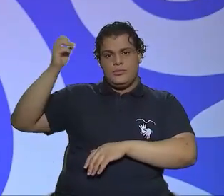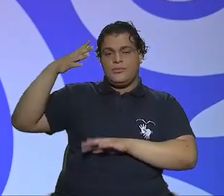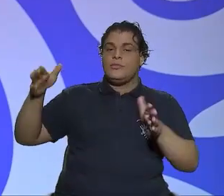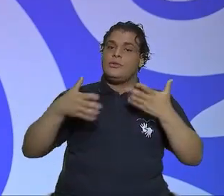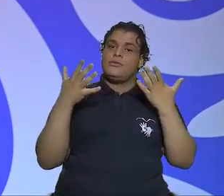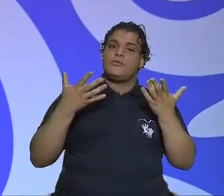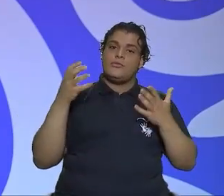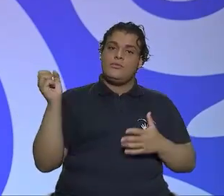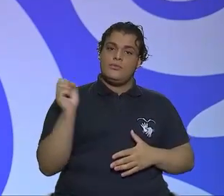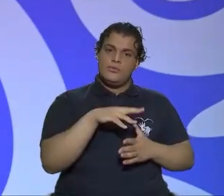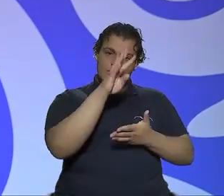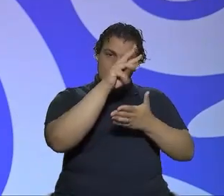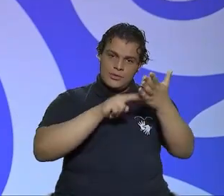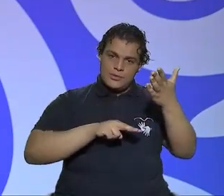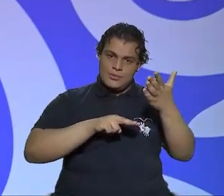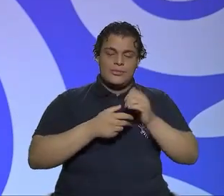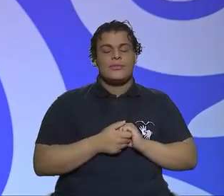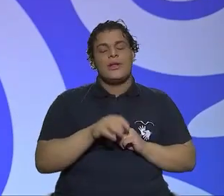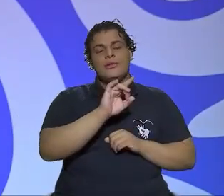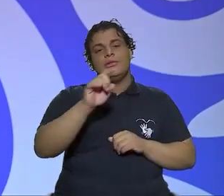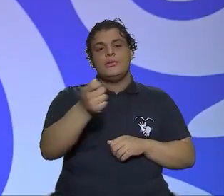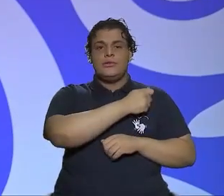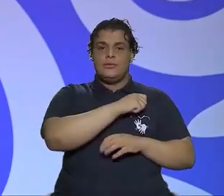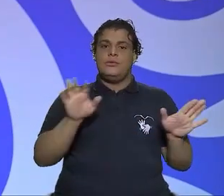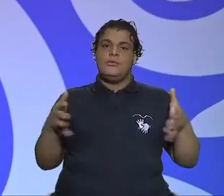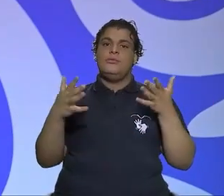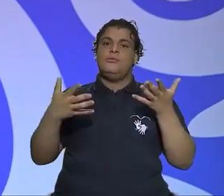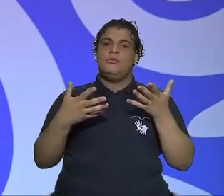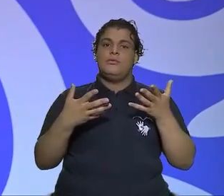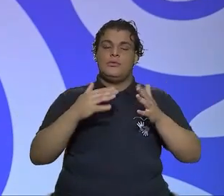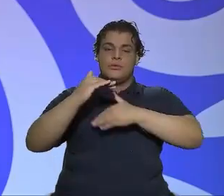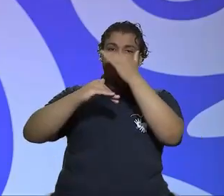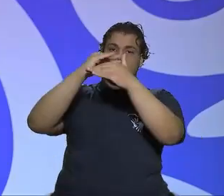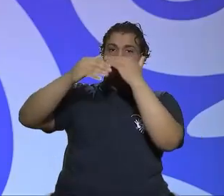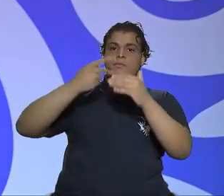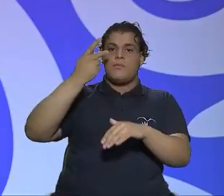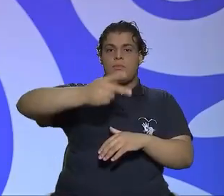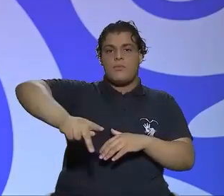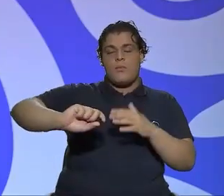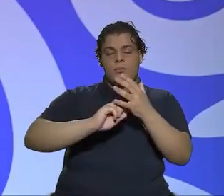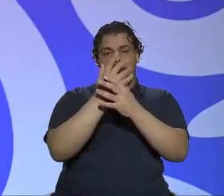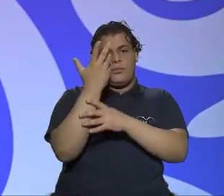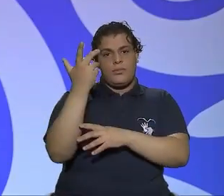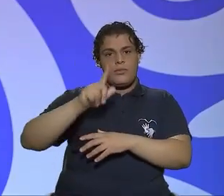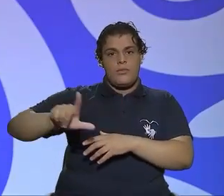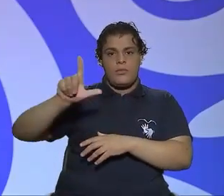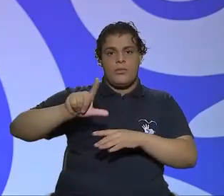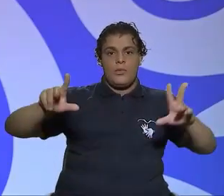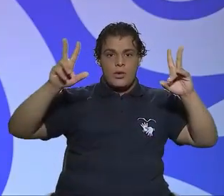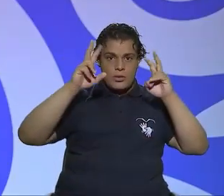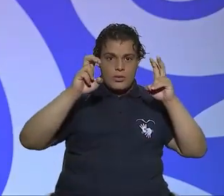leitores. Cada aluno foi instigado a desenvolver a sua criação literária e artística a partir do